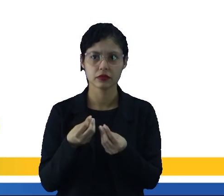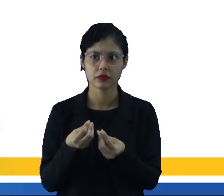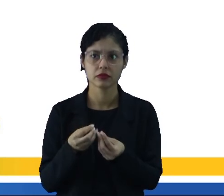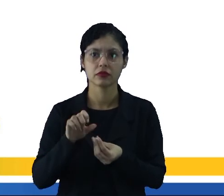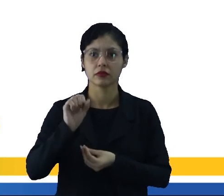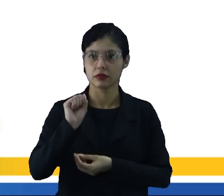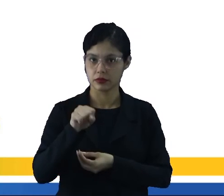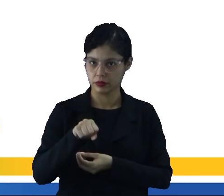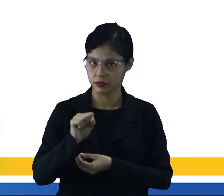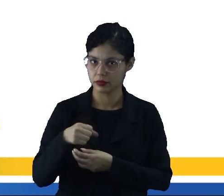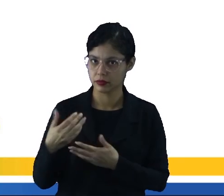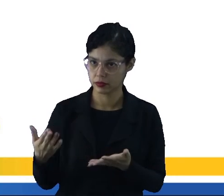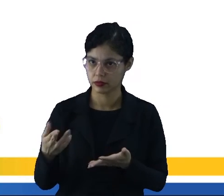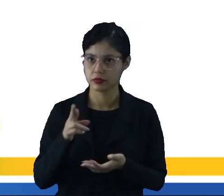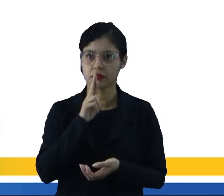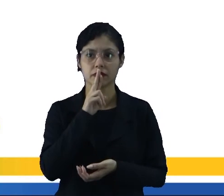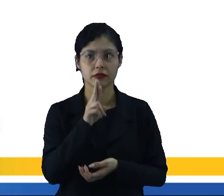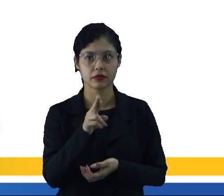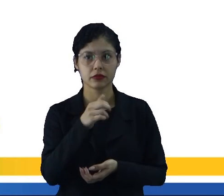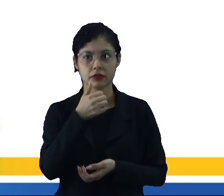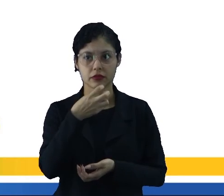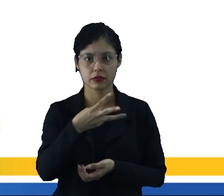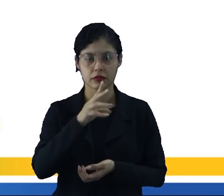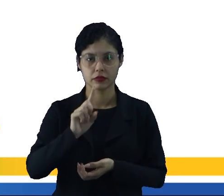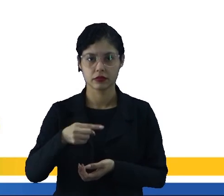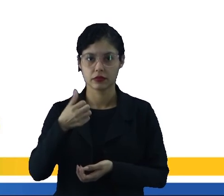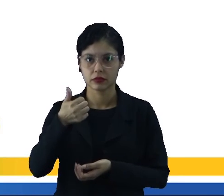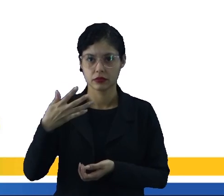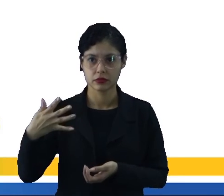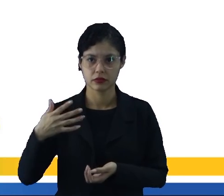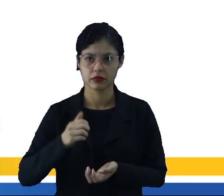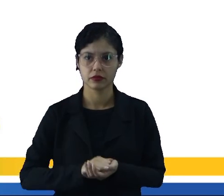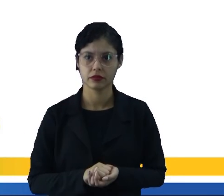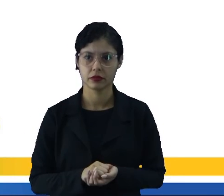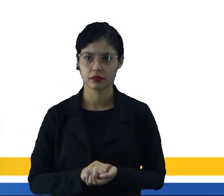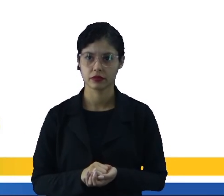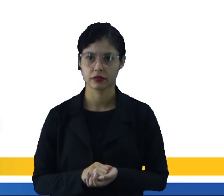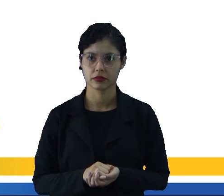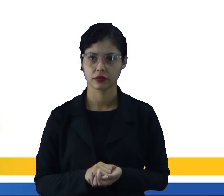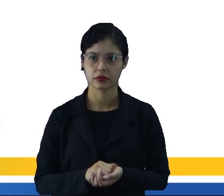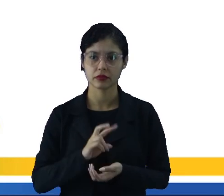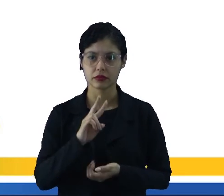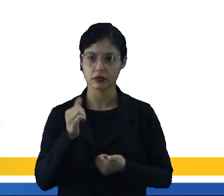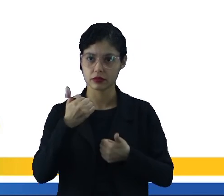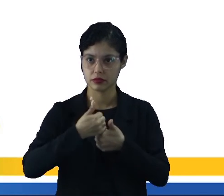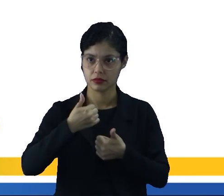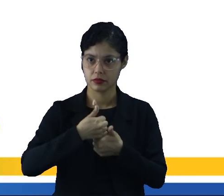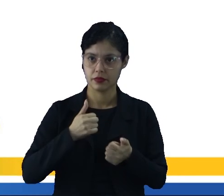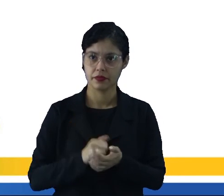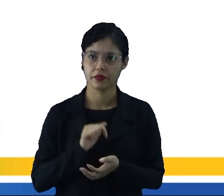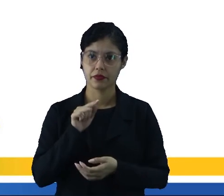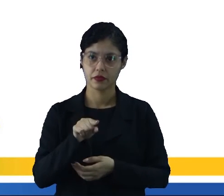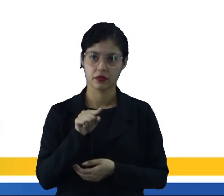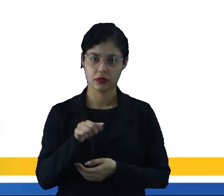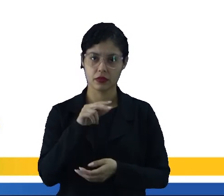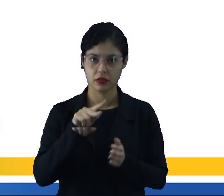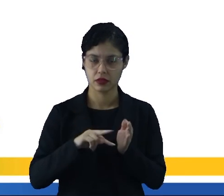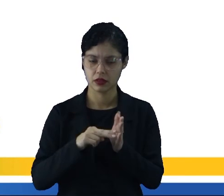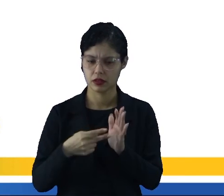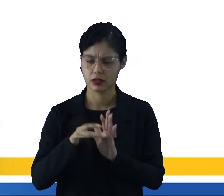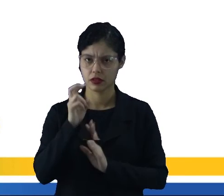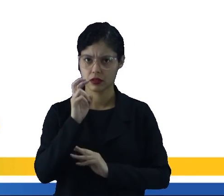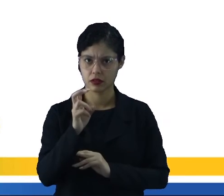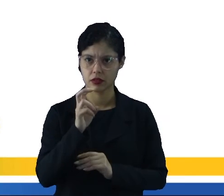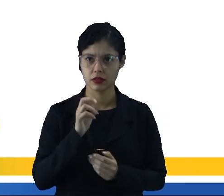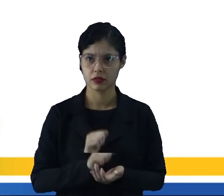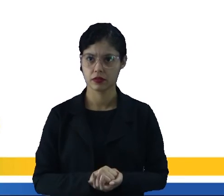questão foi ó use pi = 3,14 você vai substituir Aqui tá dizendo que o raio é